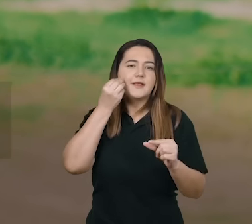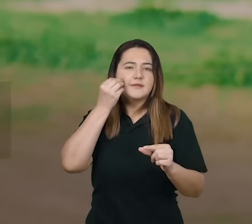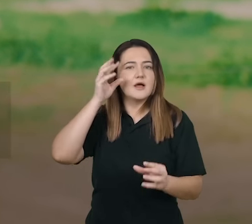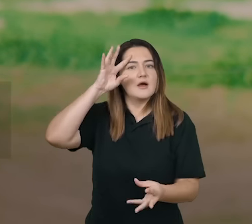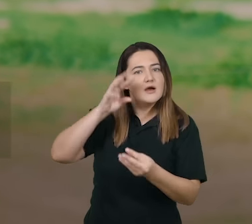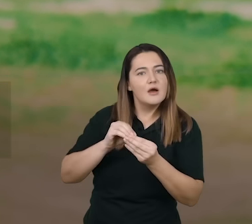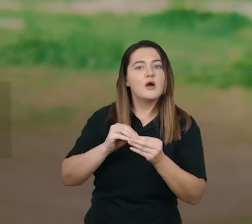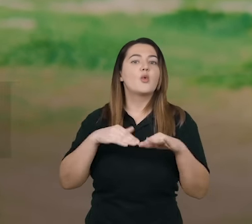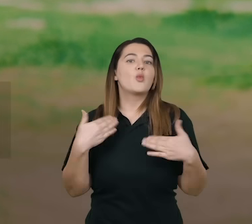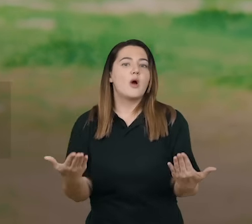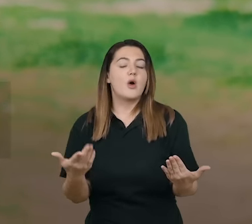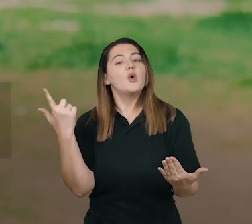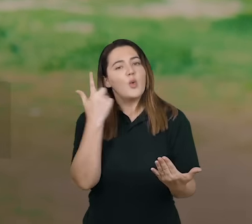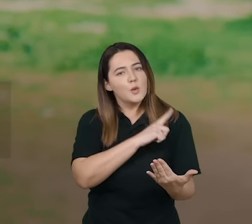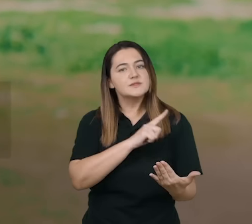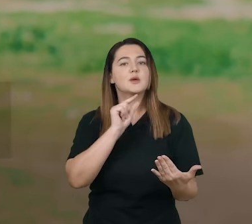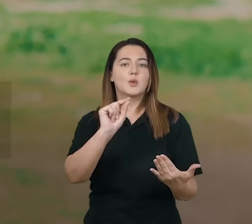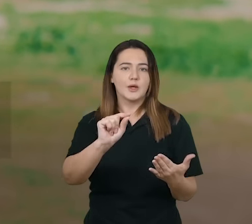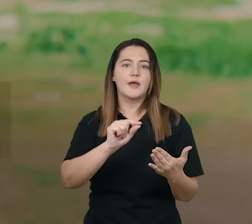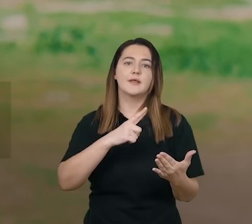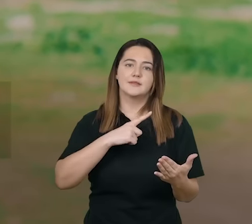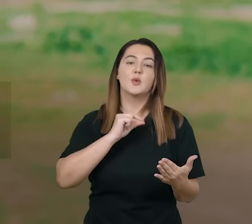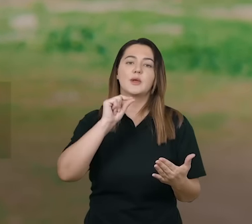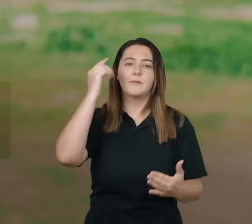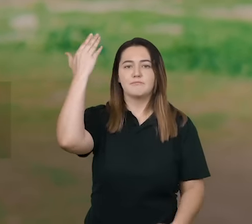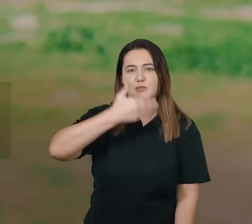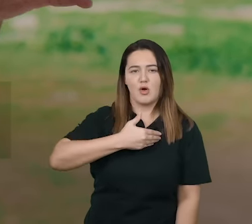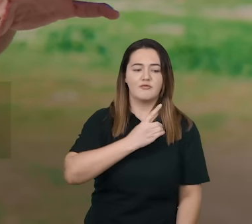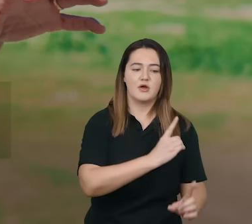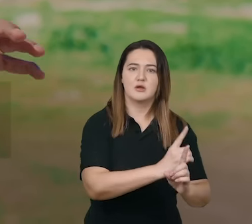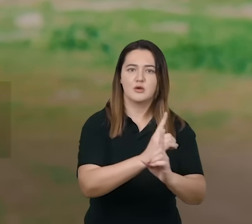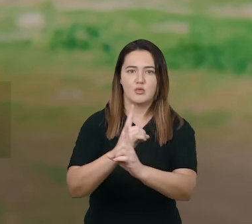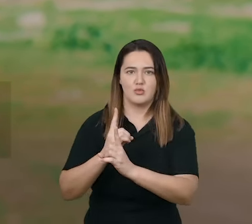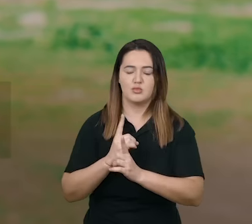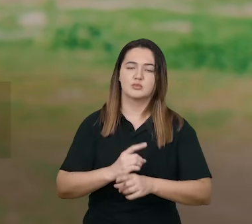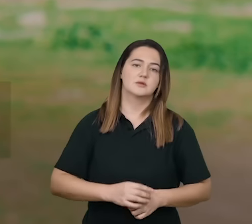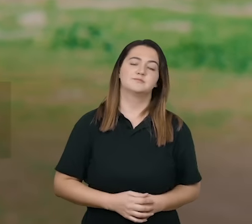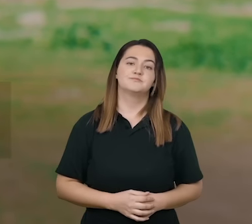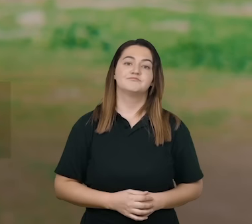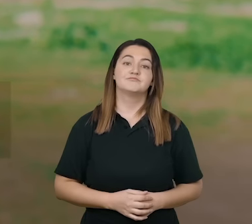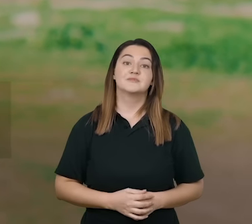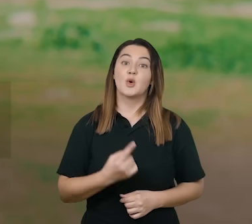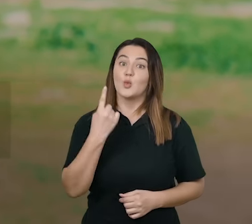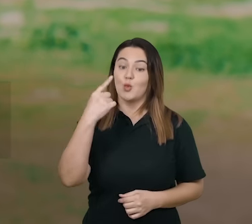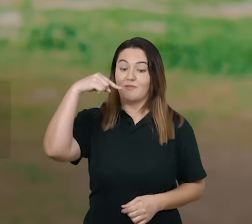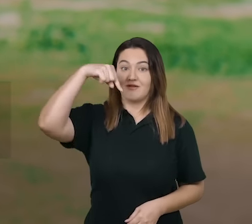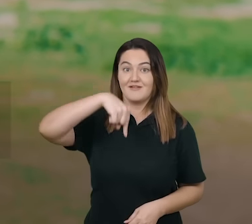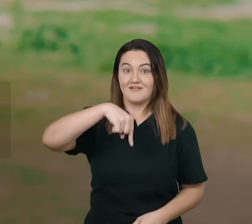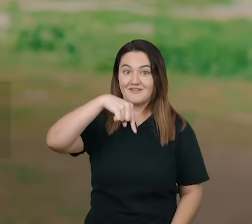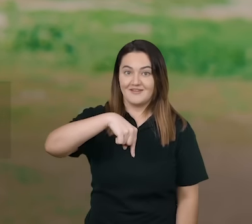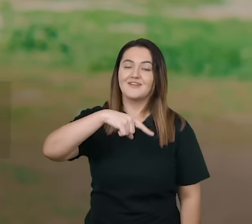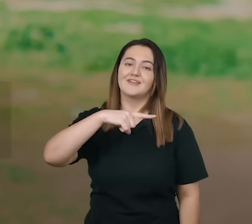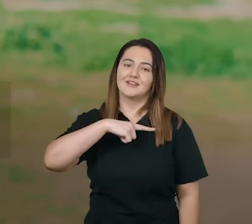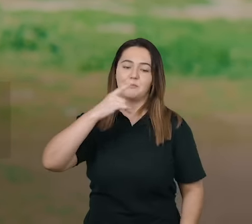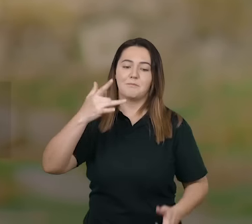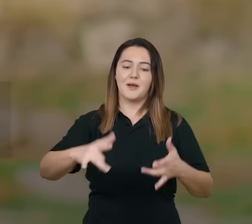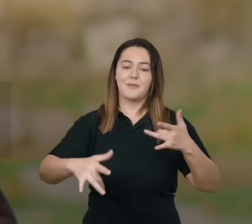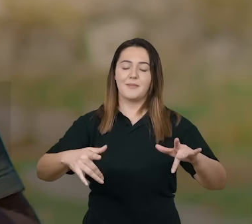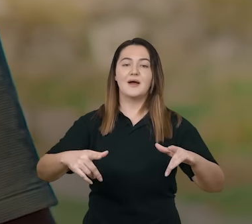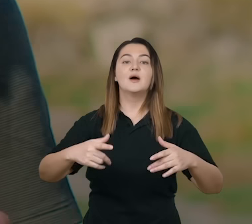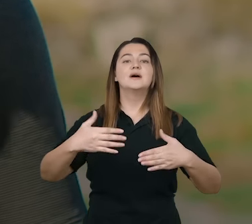ser razoavelmente recuperado com as evidências daquilo que nós encontramos em solo. E uma delas está aqui, nessas ruínas de